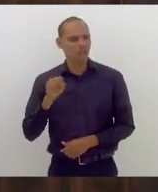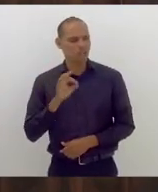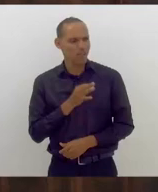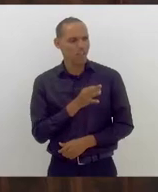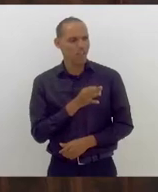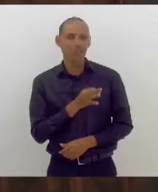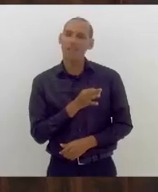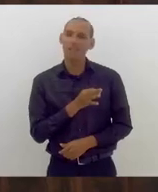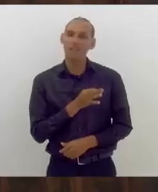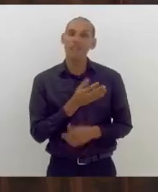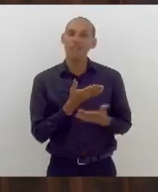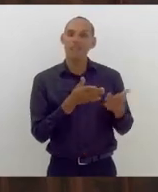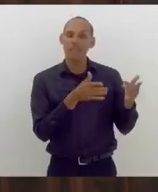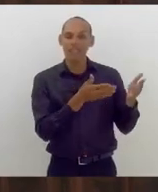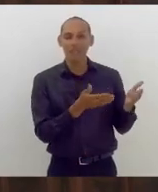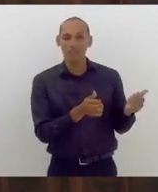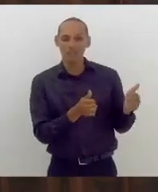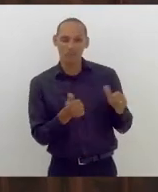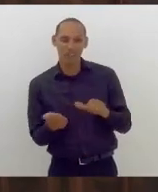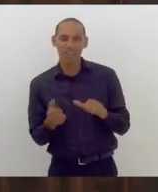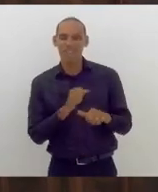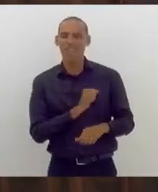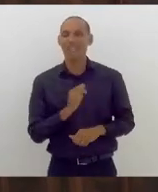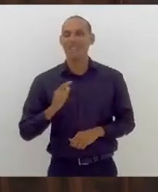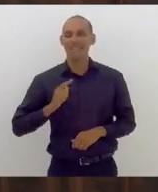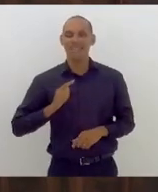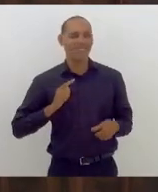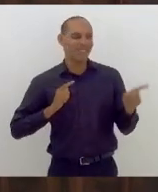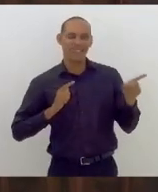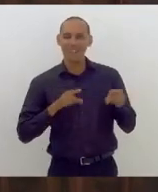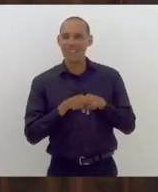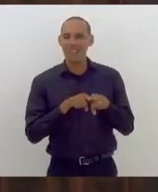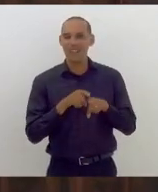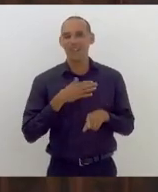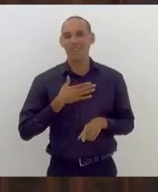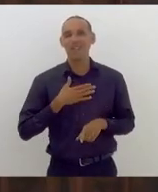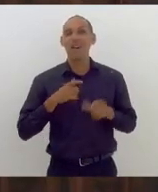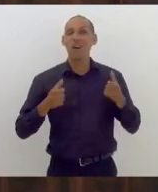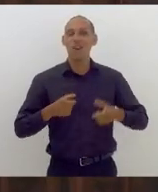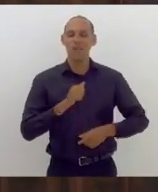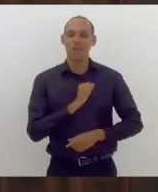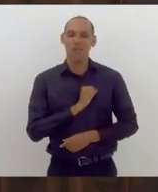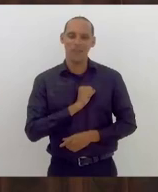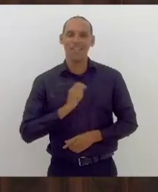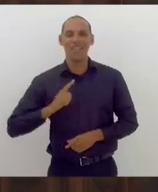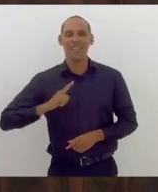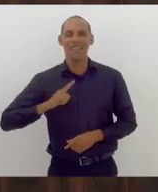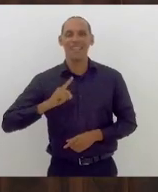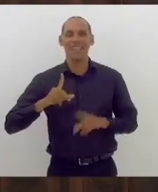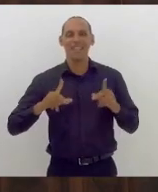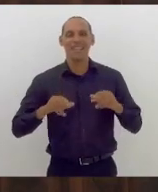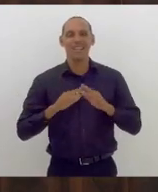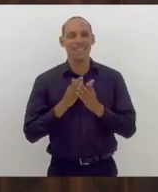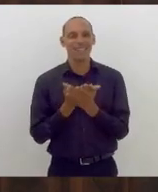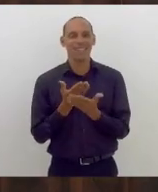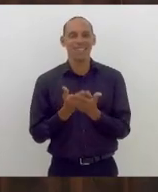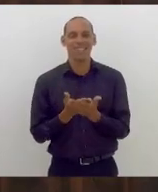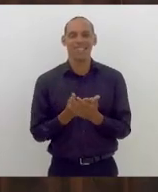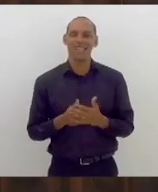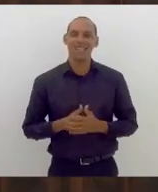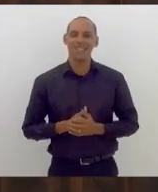o batismo dele, para quem é de São Gonçalo, o batismo do meu irmão na vida pública foi em São Gonçalo. E São Gonçalo é uma grande escola. E